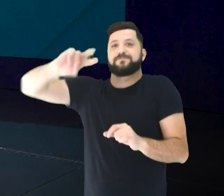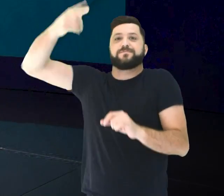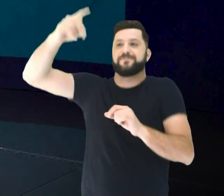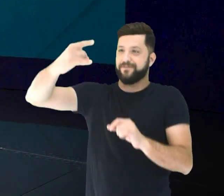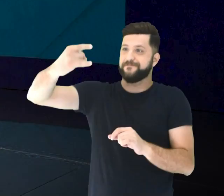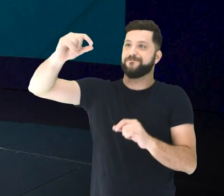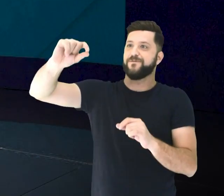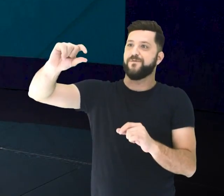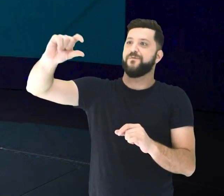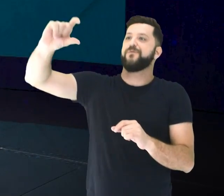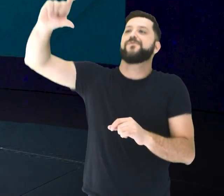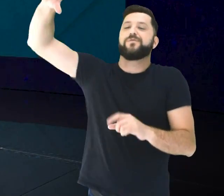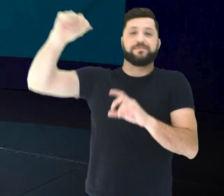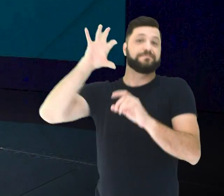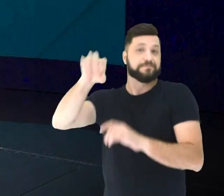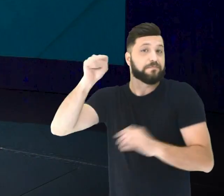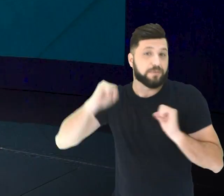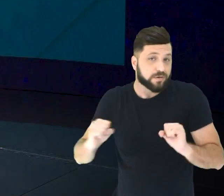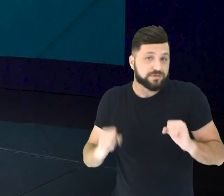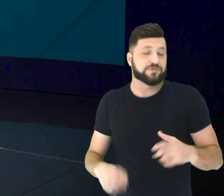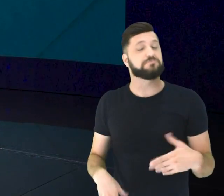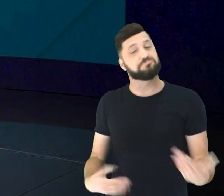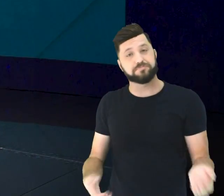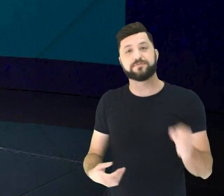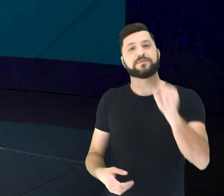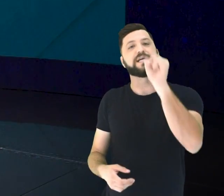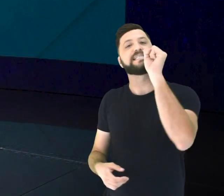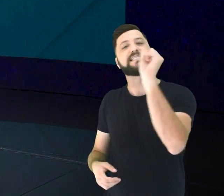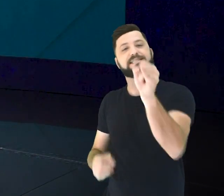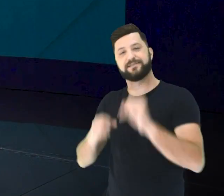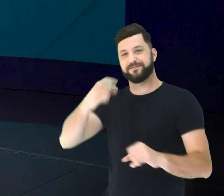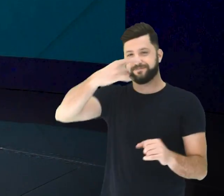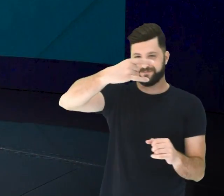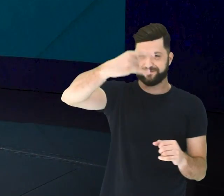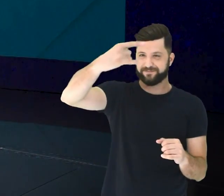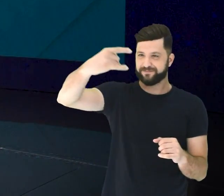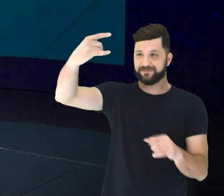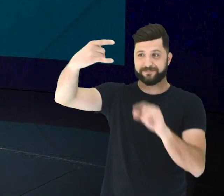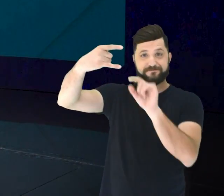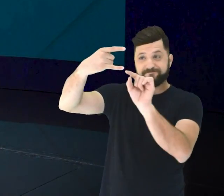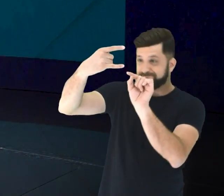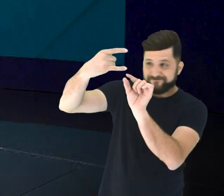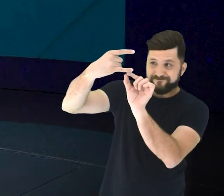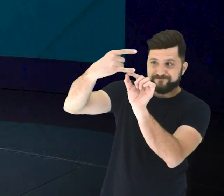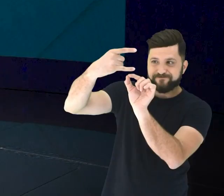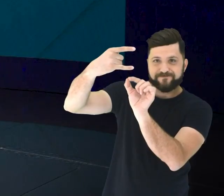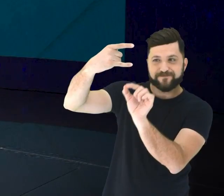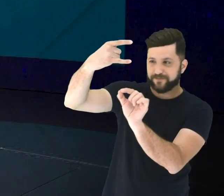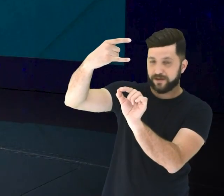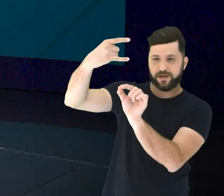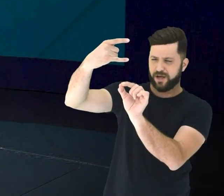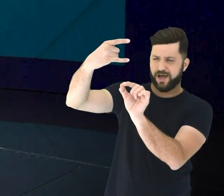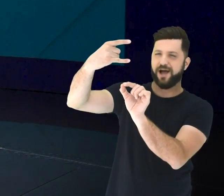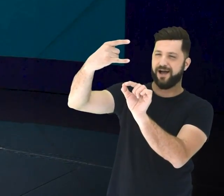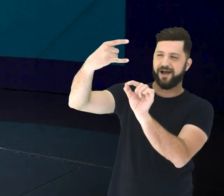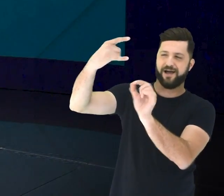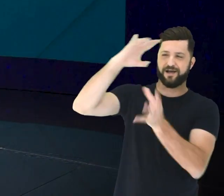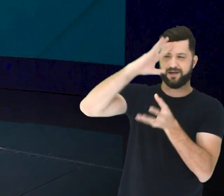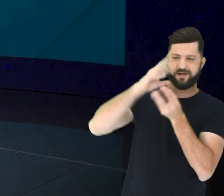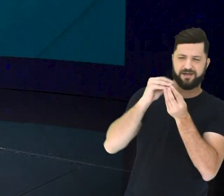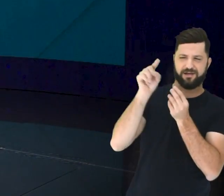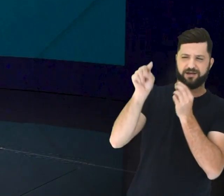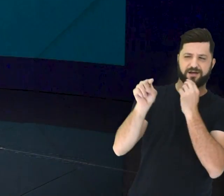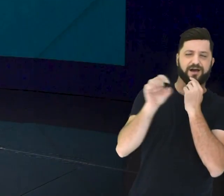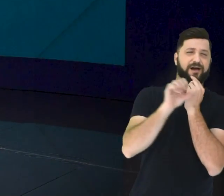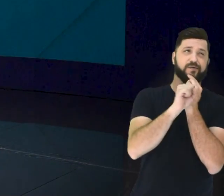tentativa segundo a perna Ora se a perna boa no tempo gráfico que eu quero é uma grande barra de tendência no tempo gráfico maior e